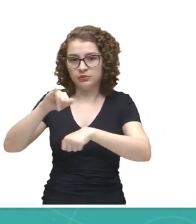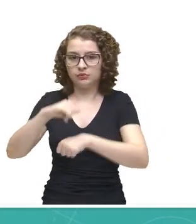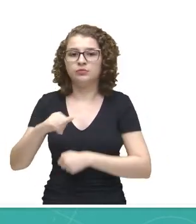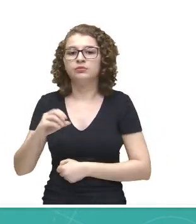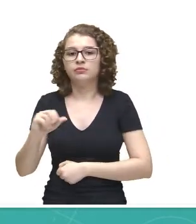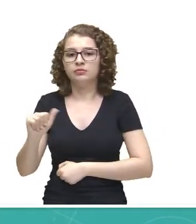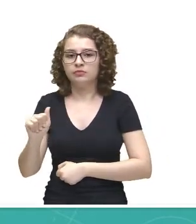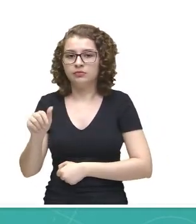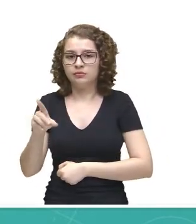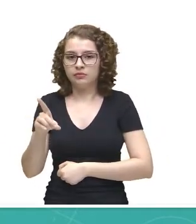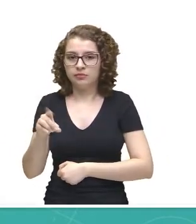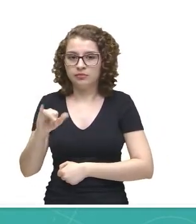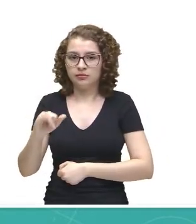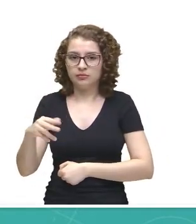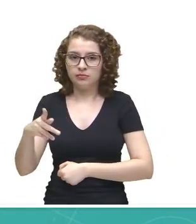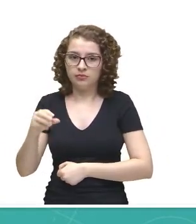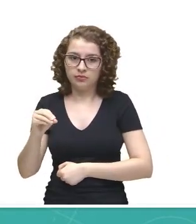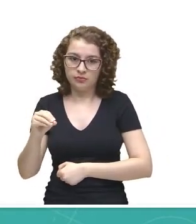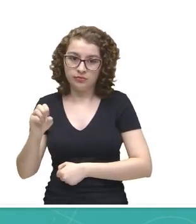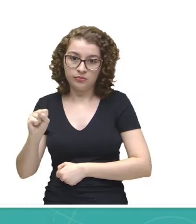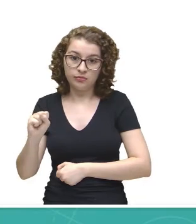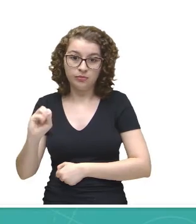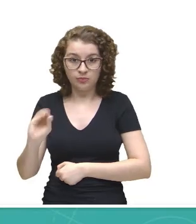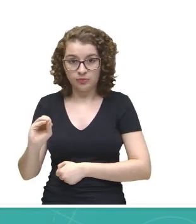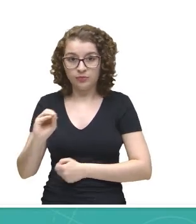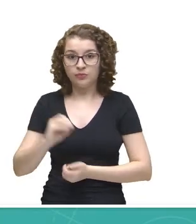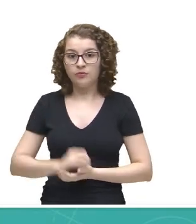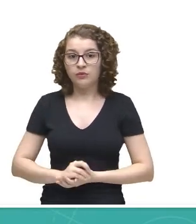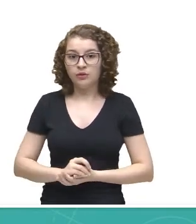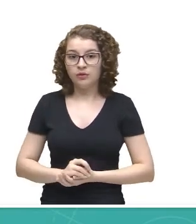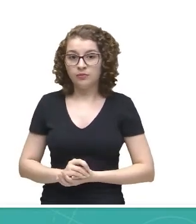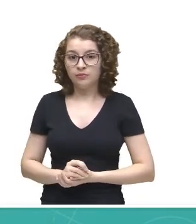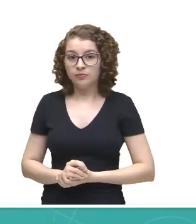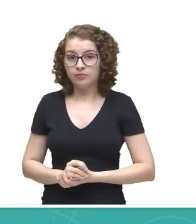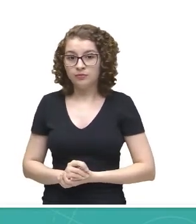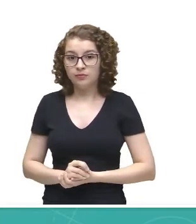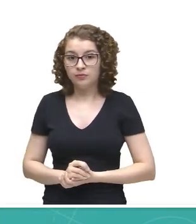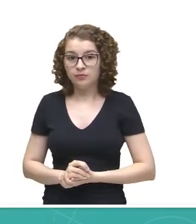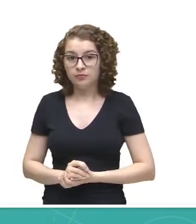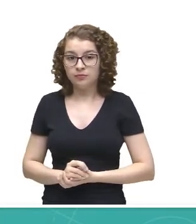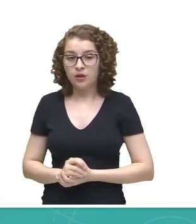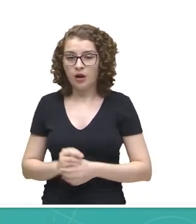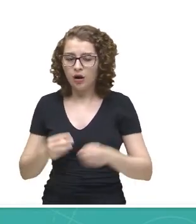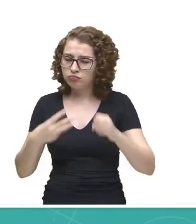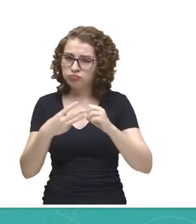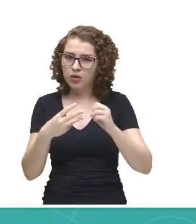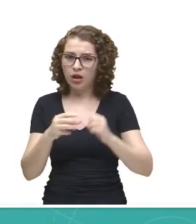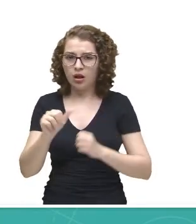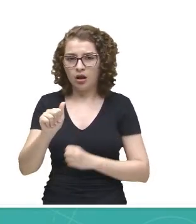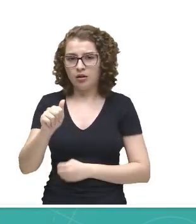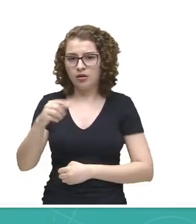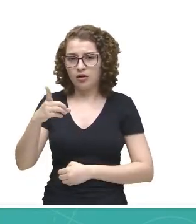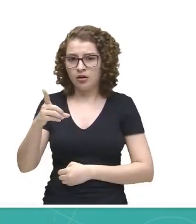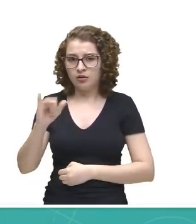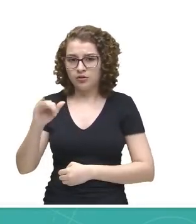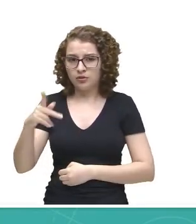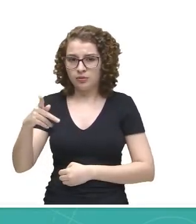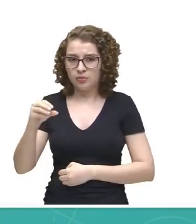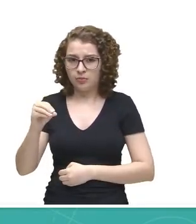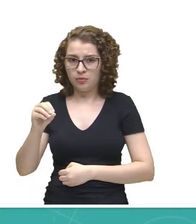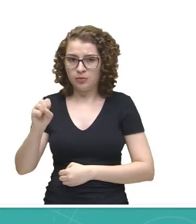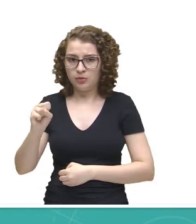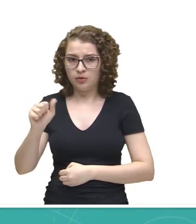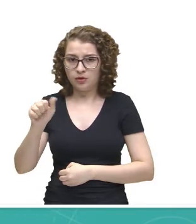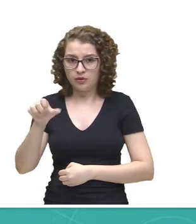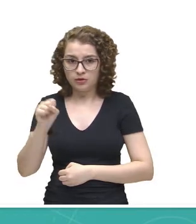né? É constituído de células adiposas, também chamado de adipócitos, que armazenam energia em